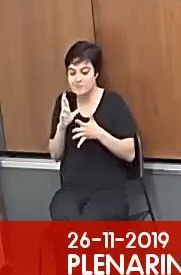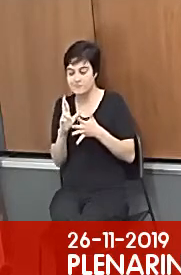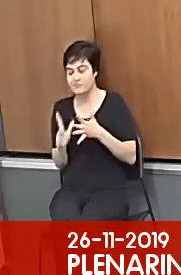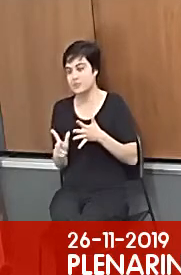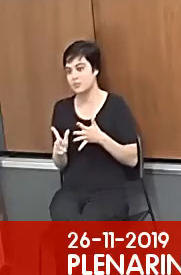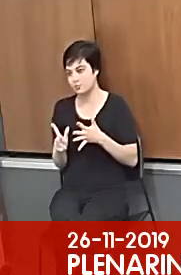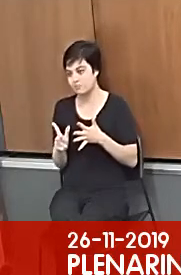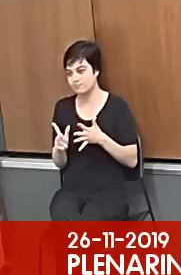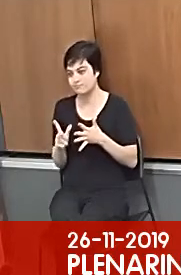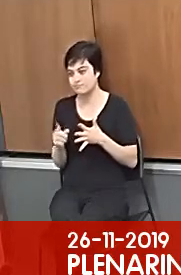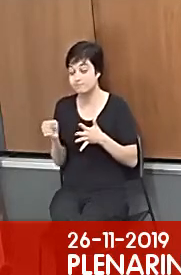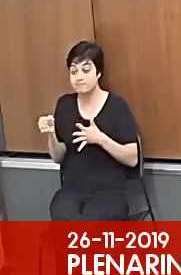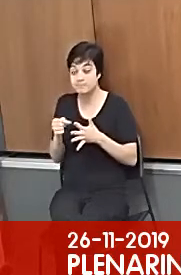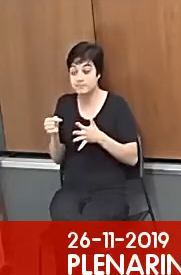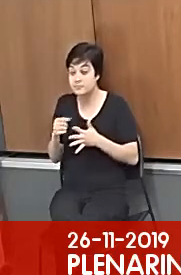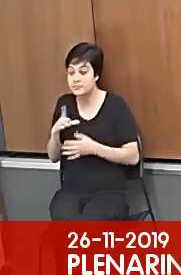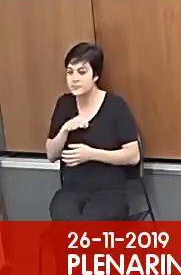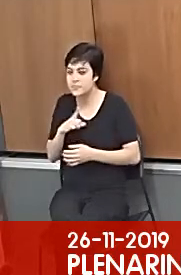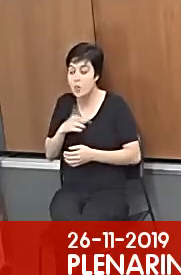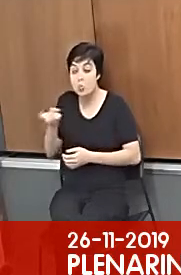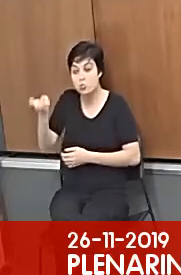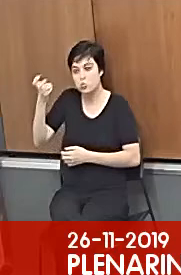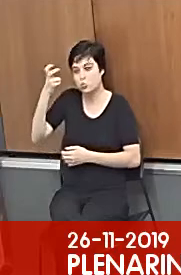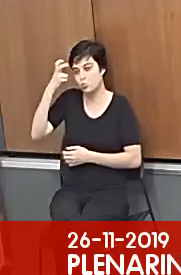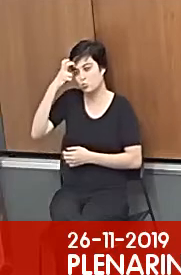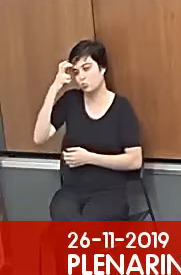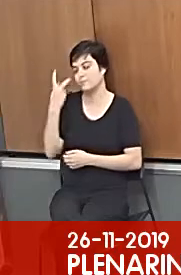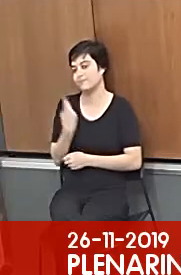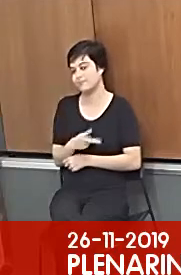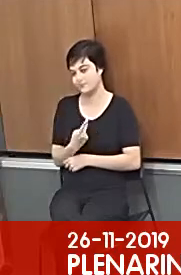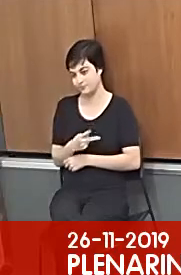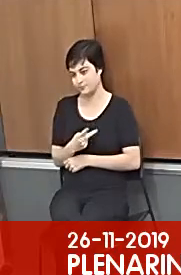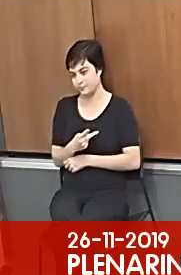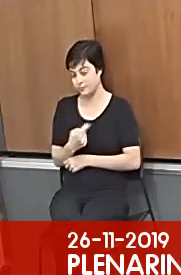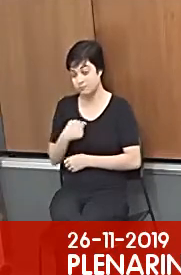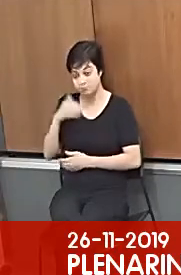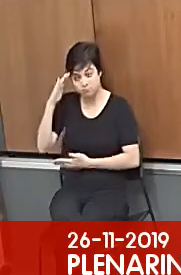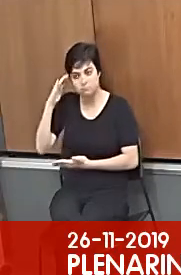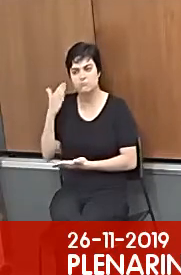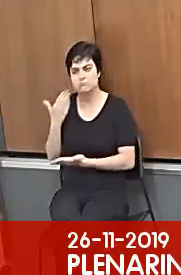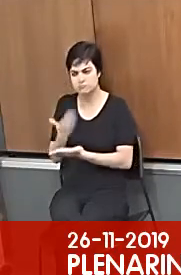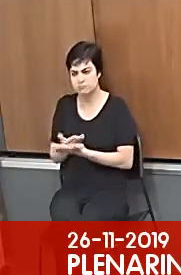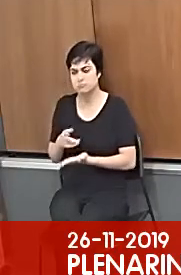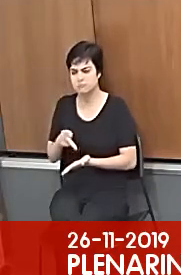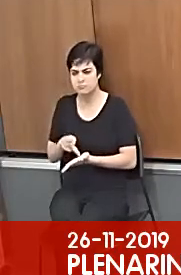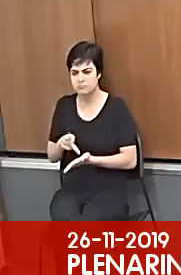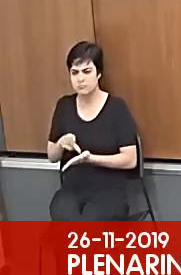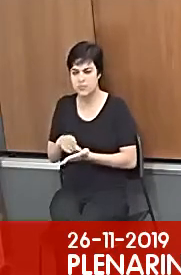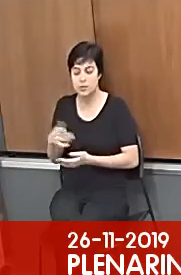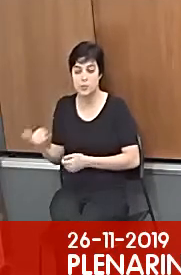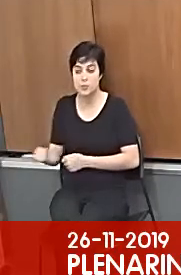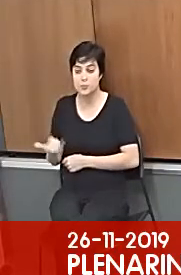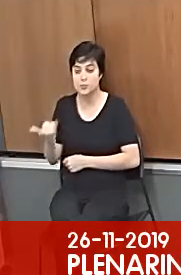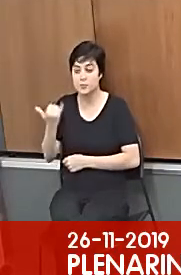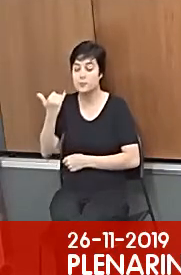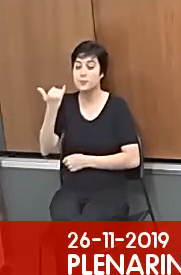e traz a sua carga cultural. Isso que eu acredito e é importante